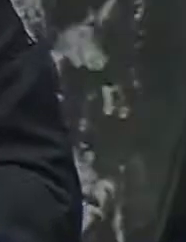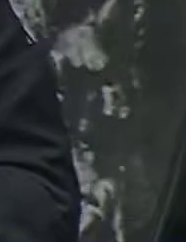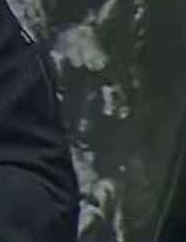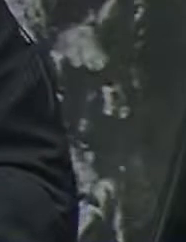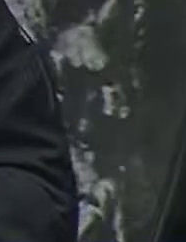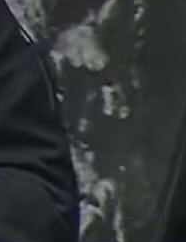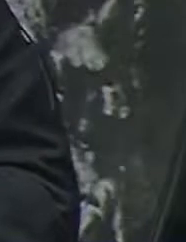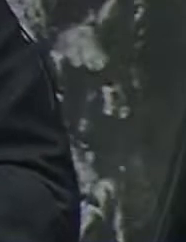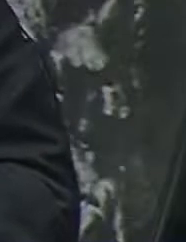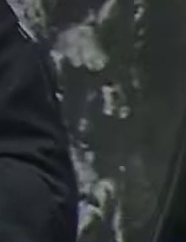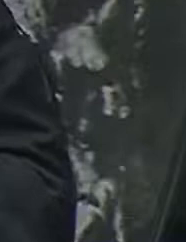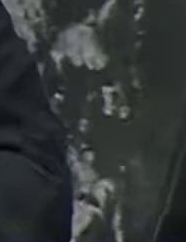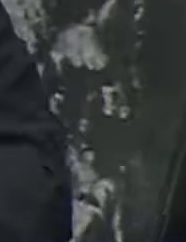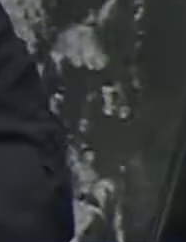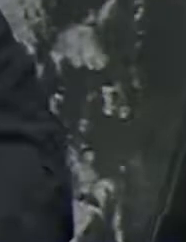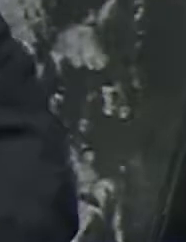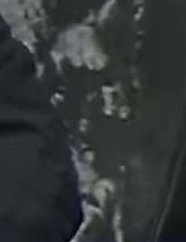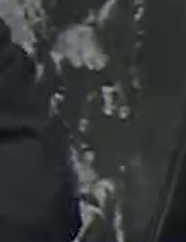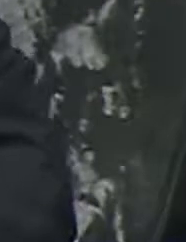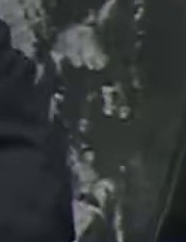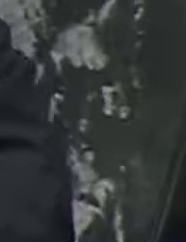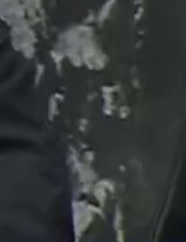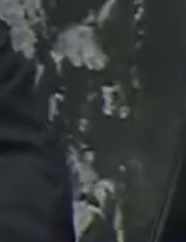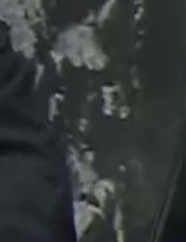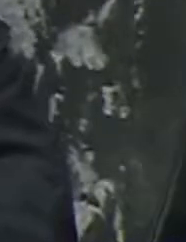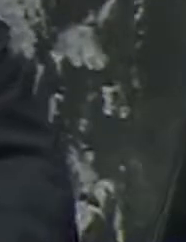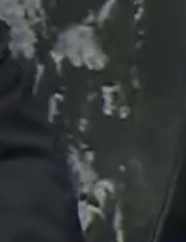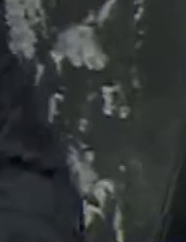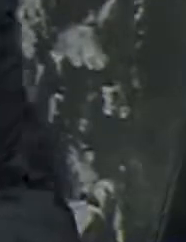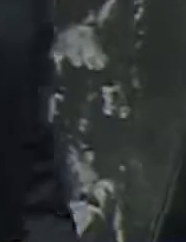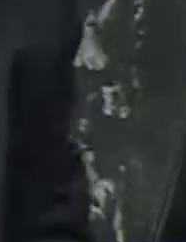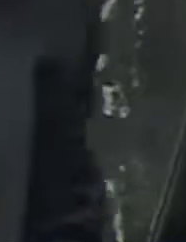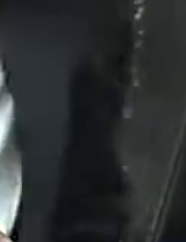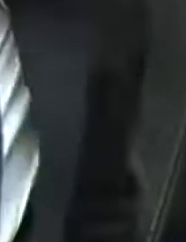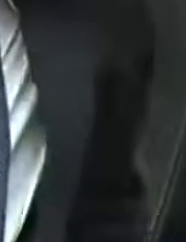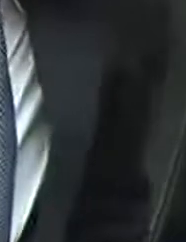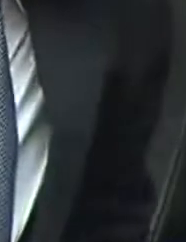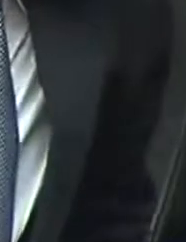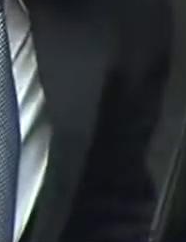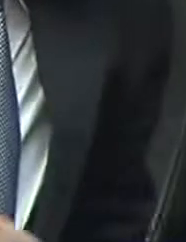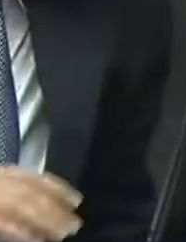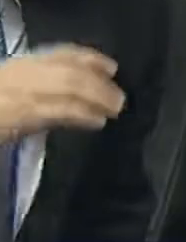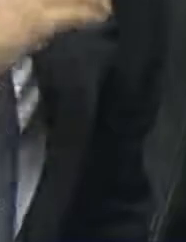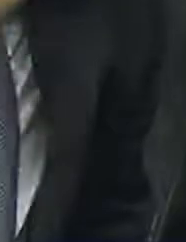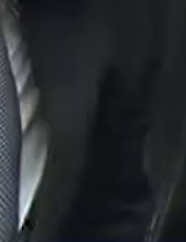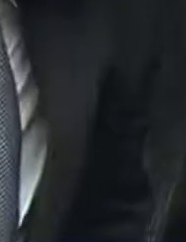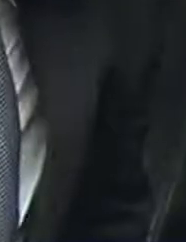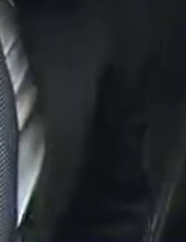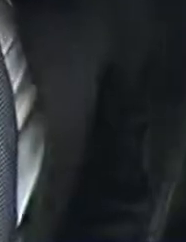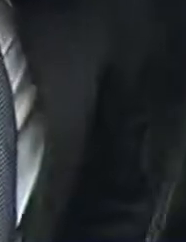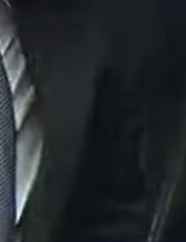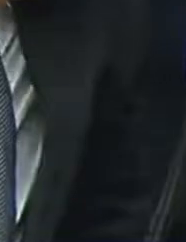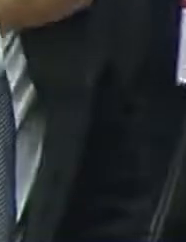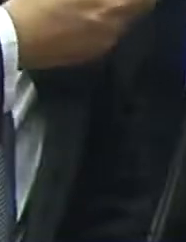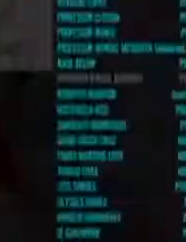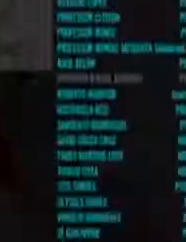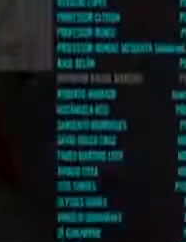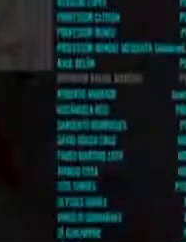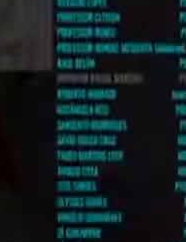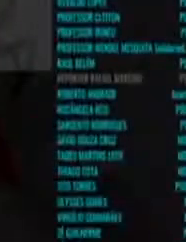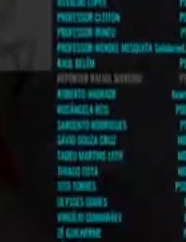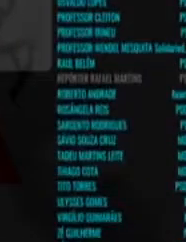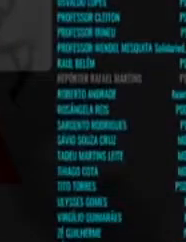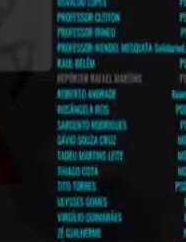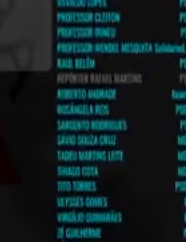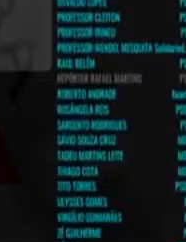Você está acompanhando, então, a reunião extraordinária de plenário que está sendo votado agora. É um requerimento para a inversão da pauta, que tem